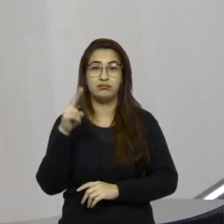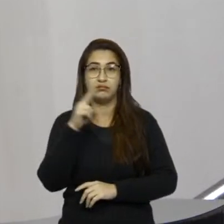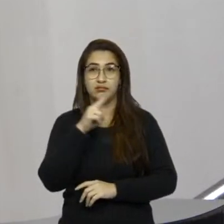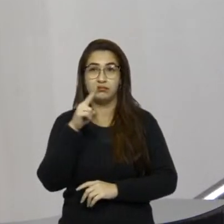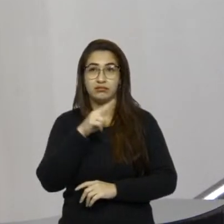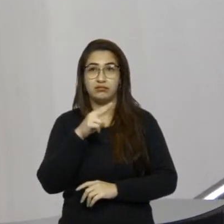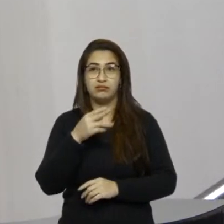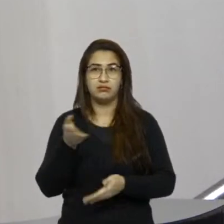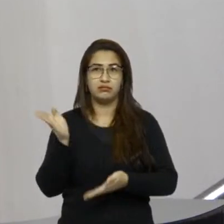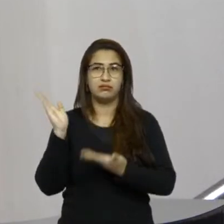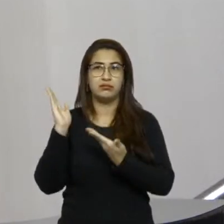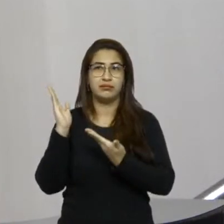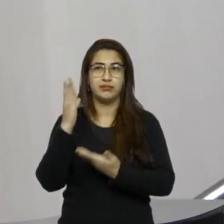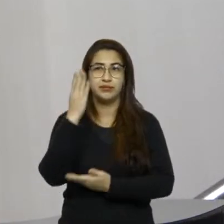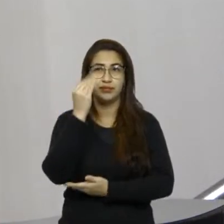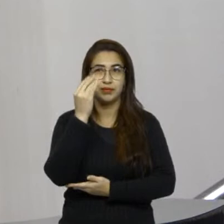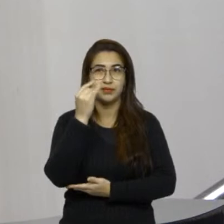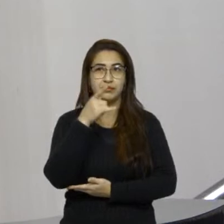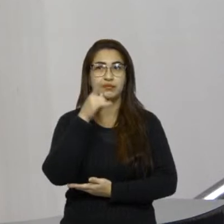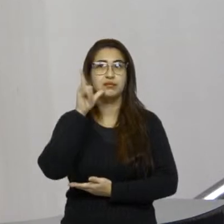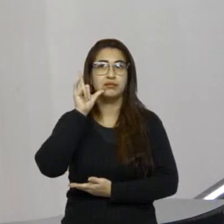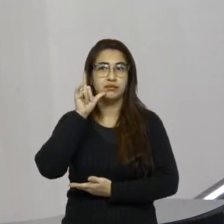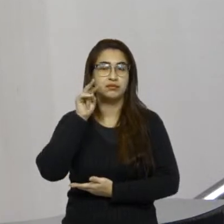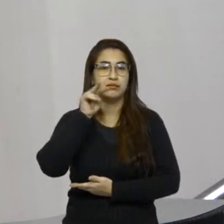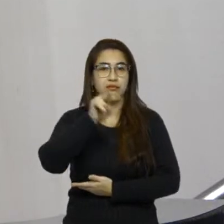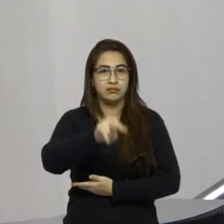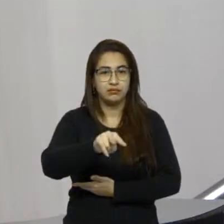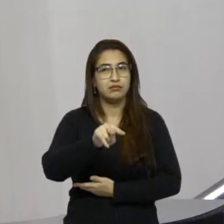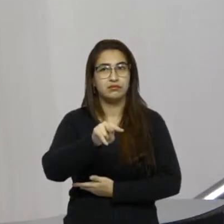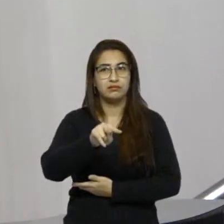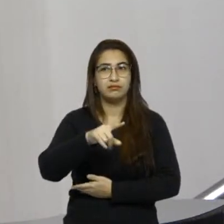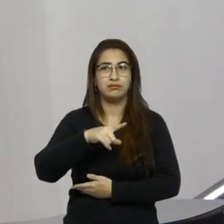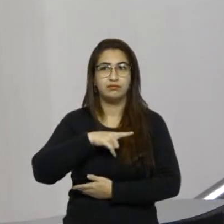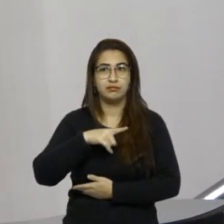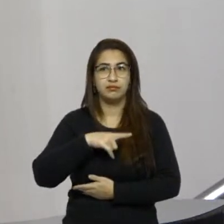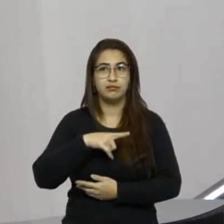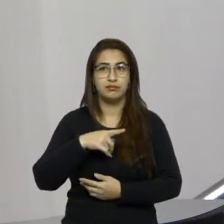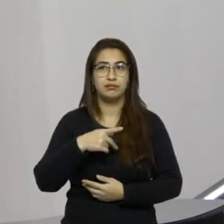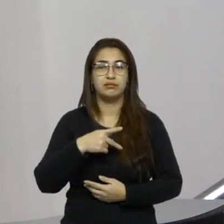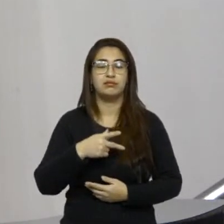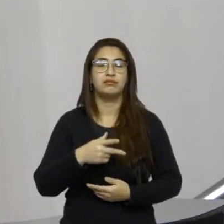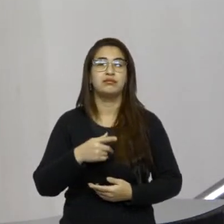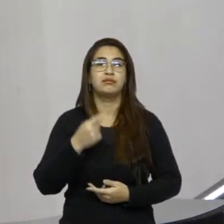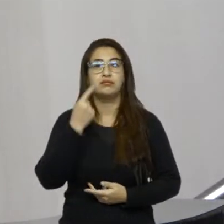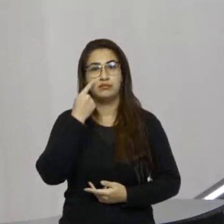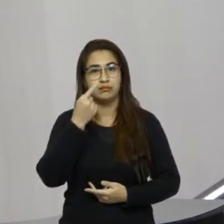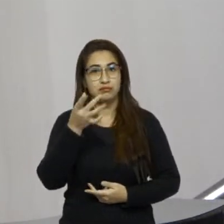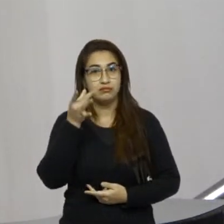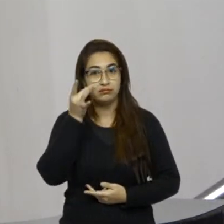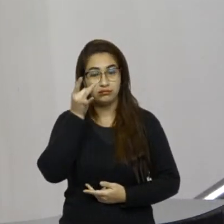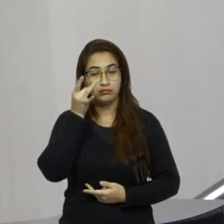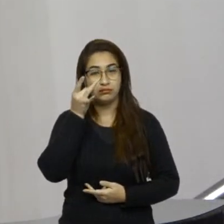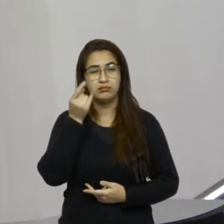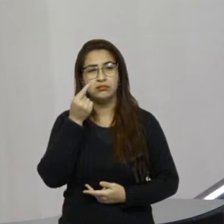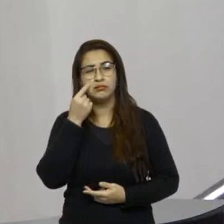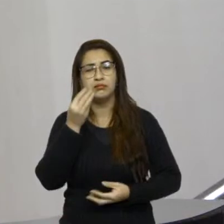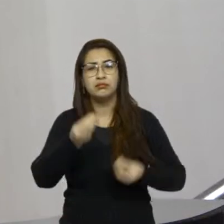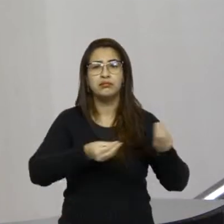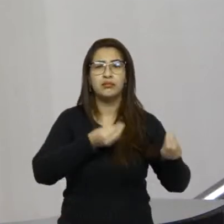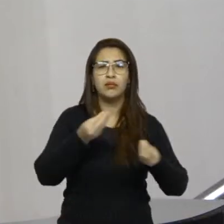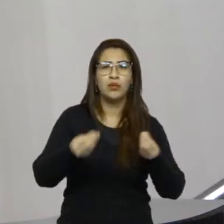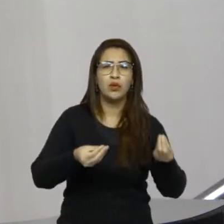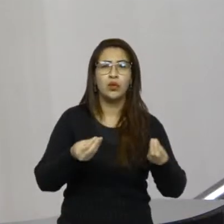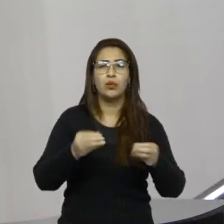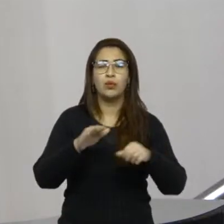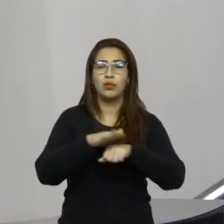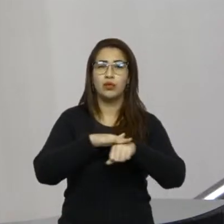ali, onde nós visitamos pessoalmente o Hospital Santo Antônio, onde estive pessoalmente lá, verificando de perto essa situação, conversei